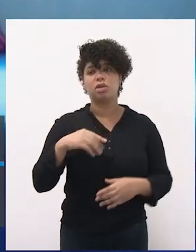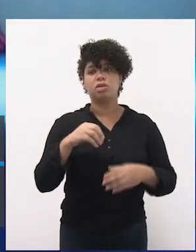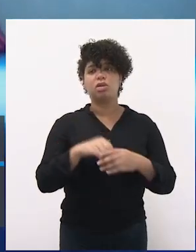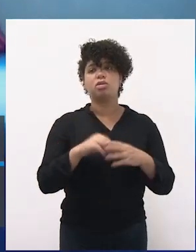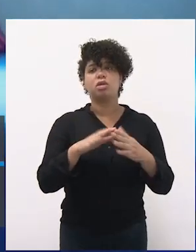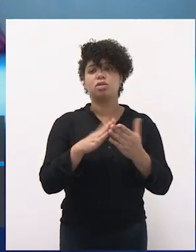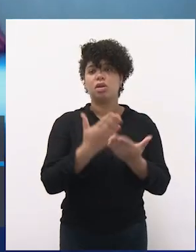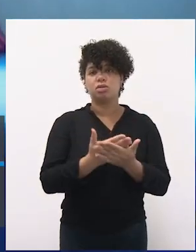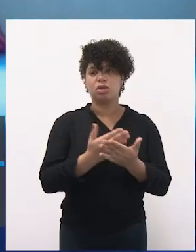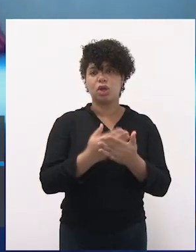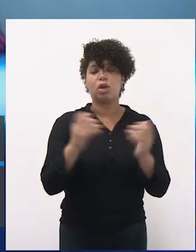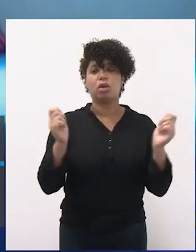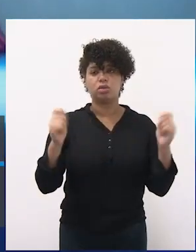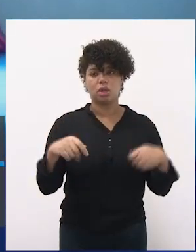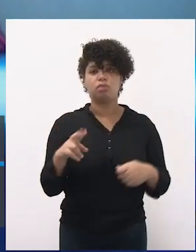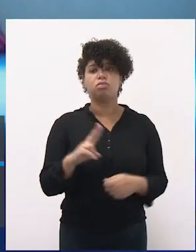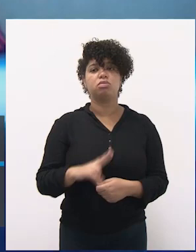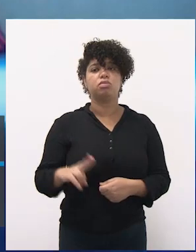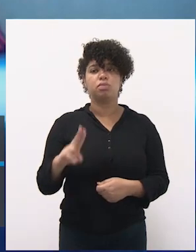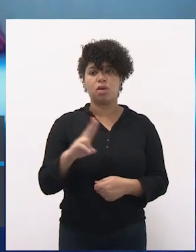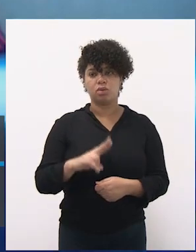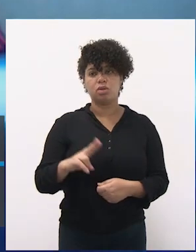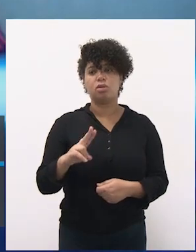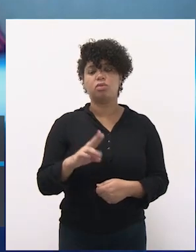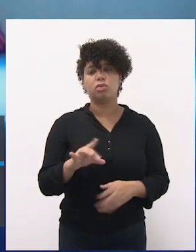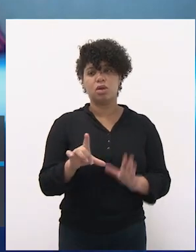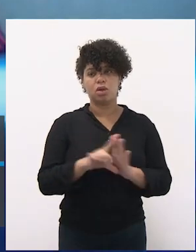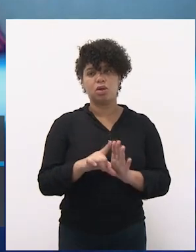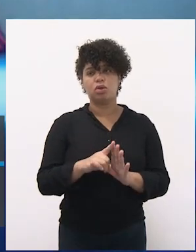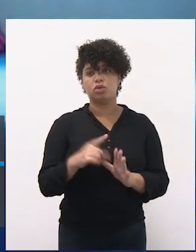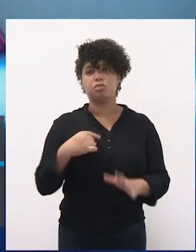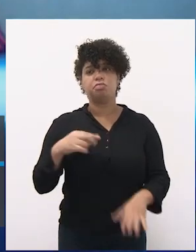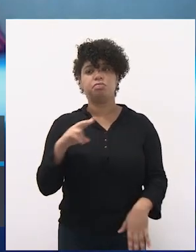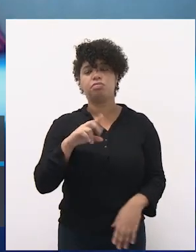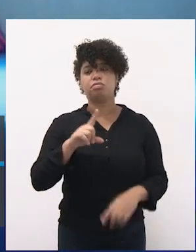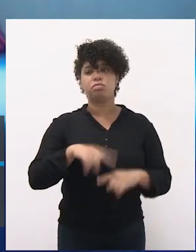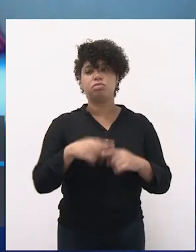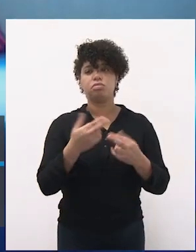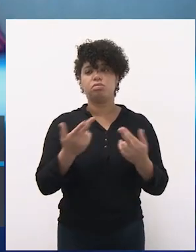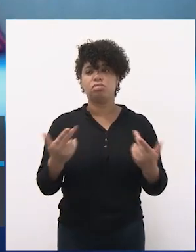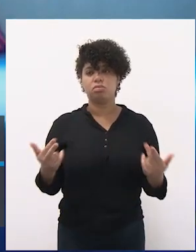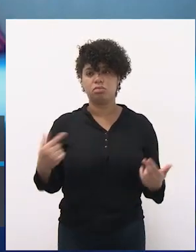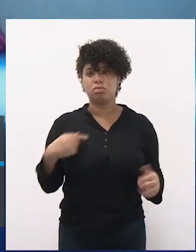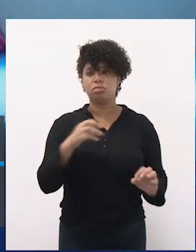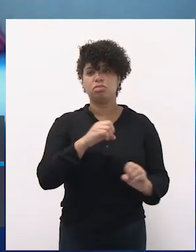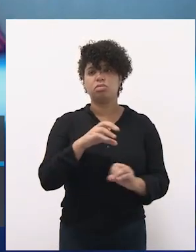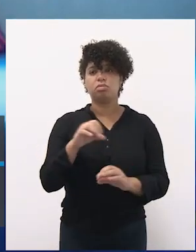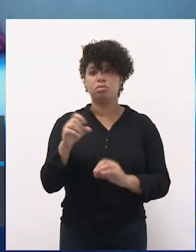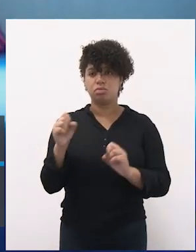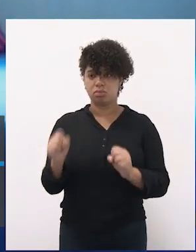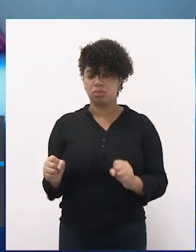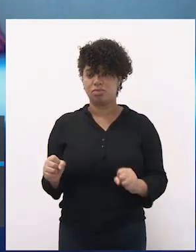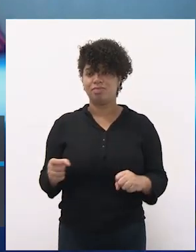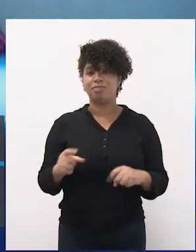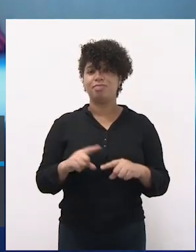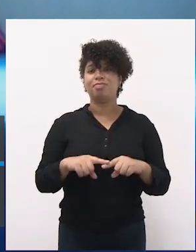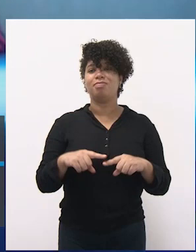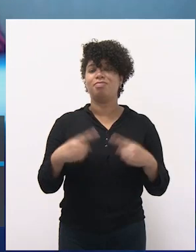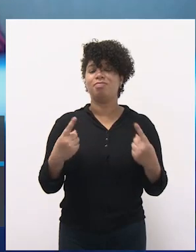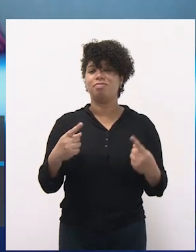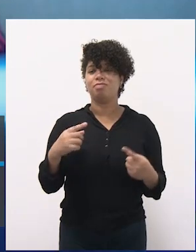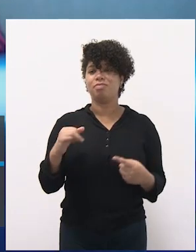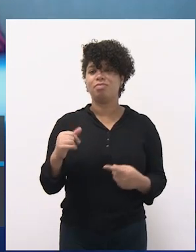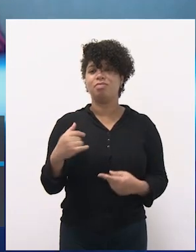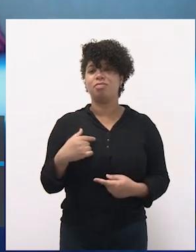essa possibilidade aí jurídica, né, da gente usar material para fins educacionais. Mas a partir do momento